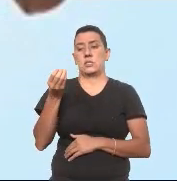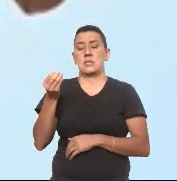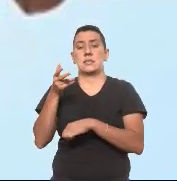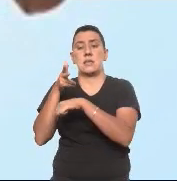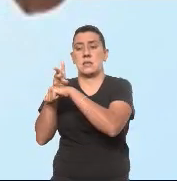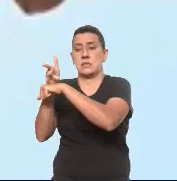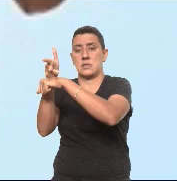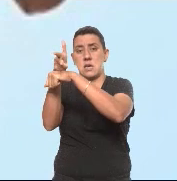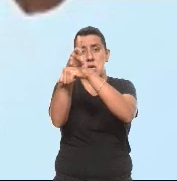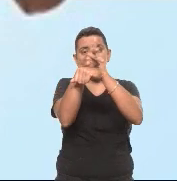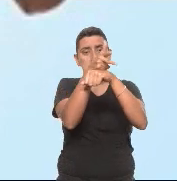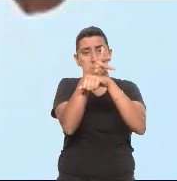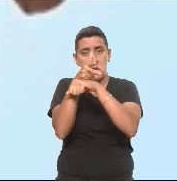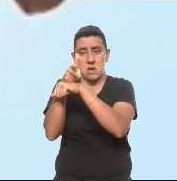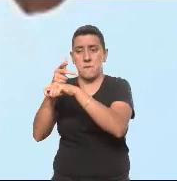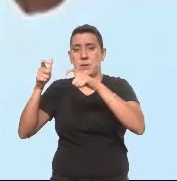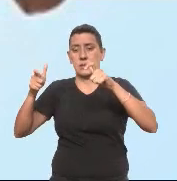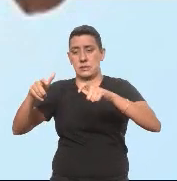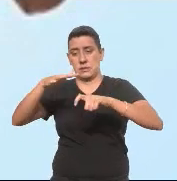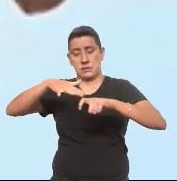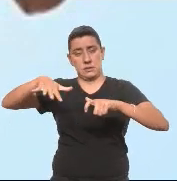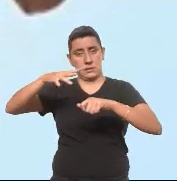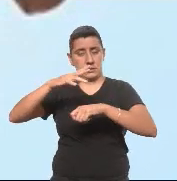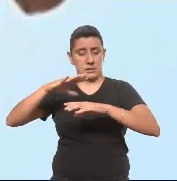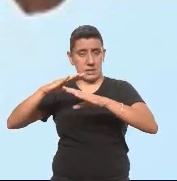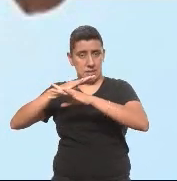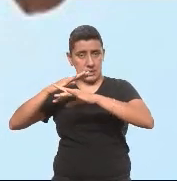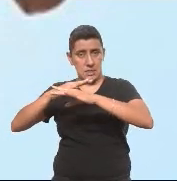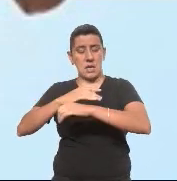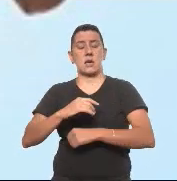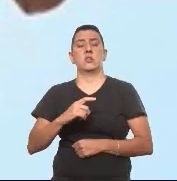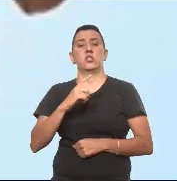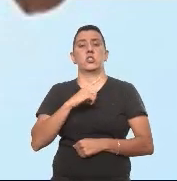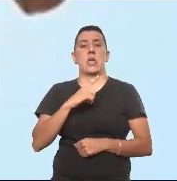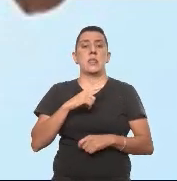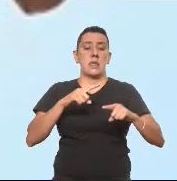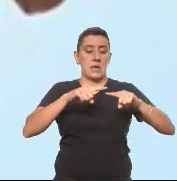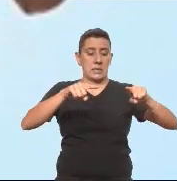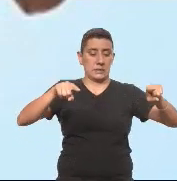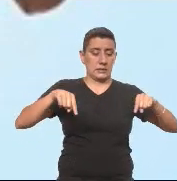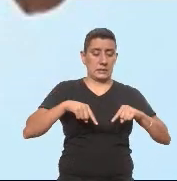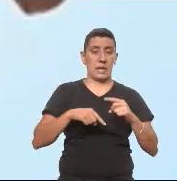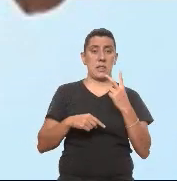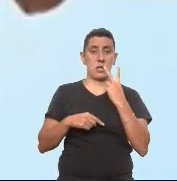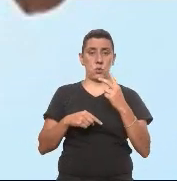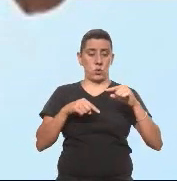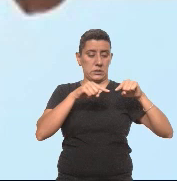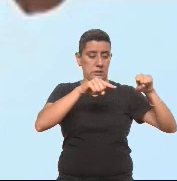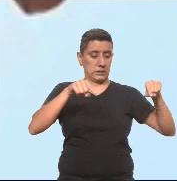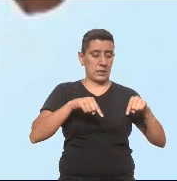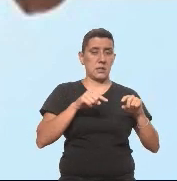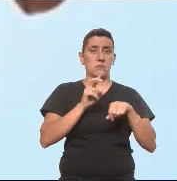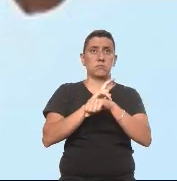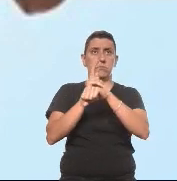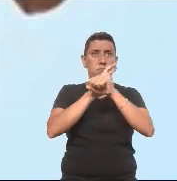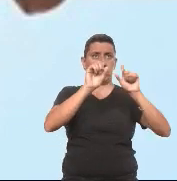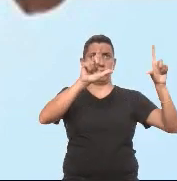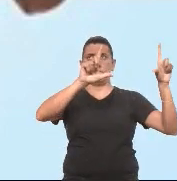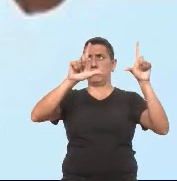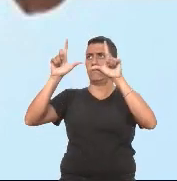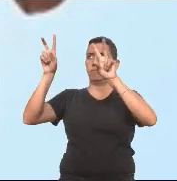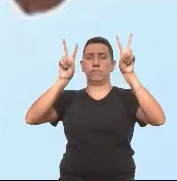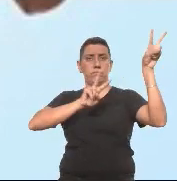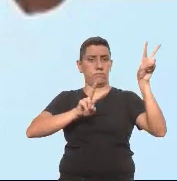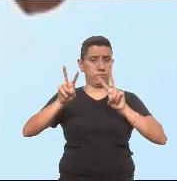espalhadas por pelo Município com duas salas de monitoramento pontos de wi-fi 200 pontos de wi-fi